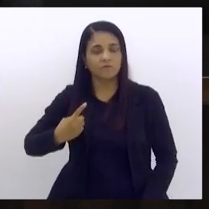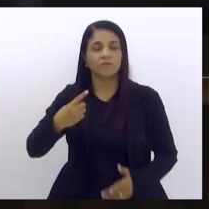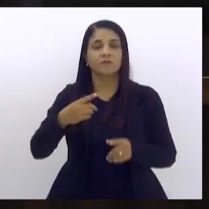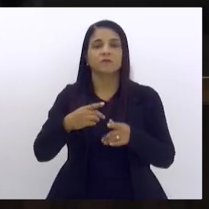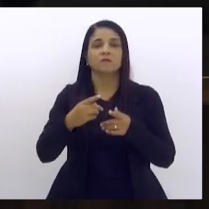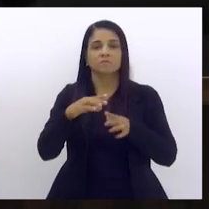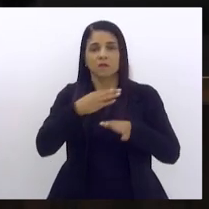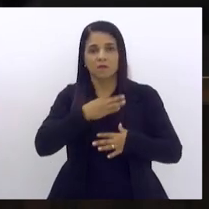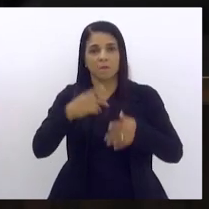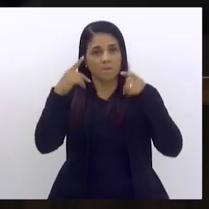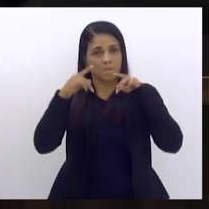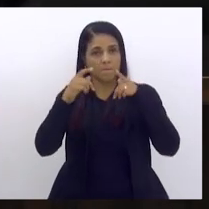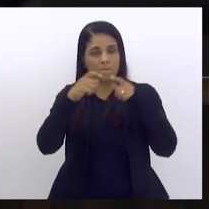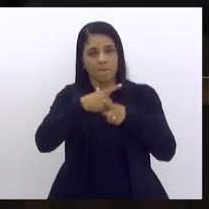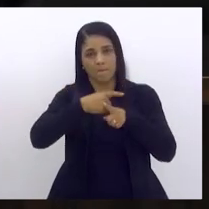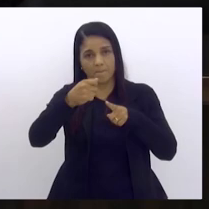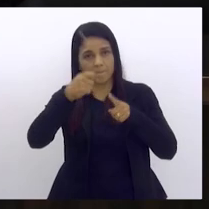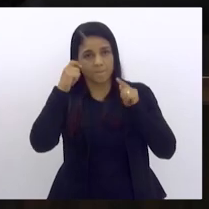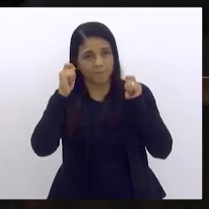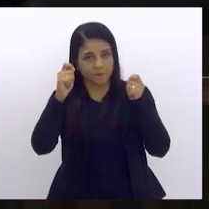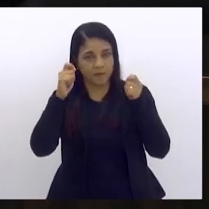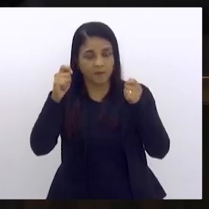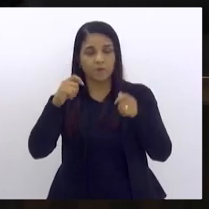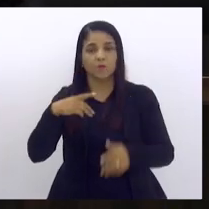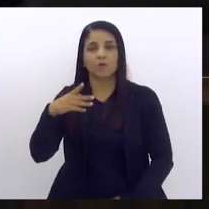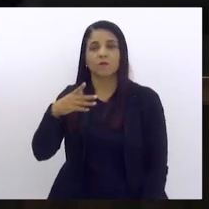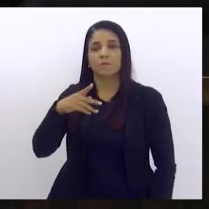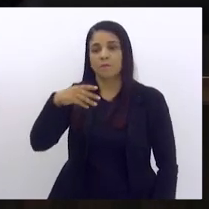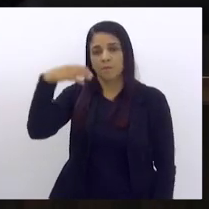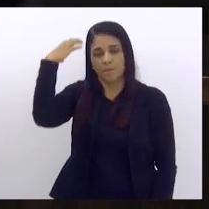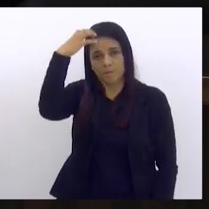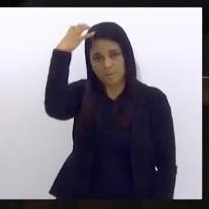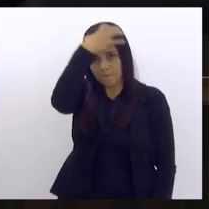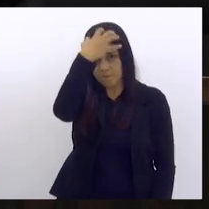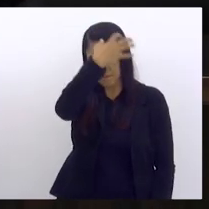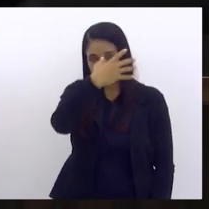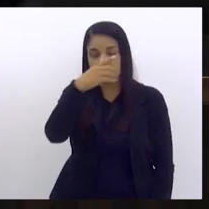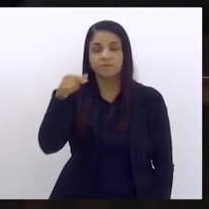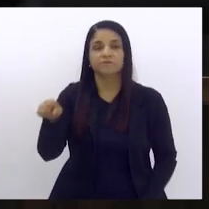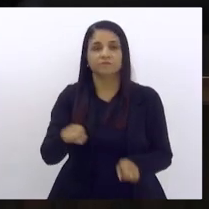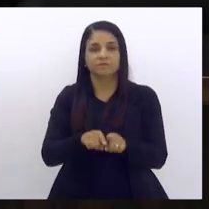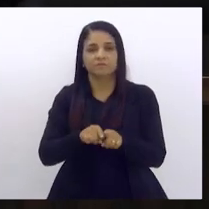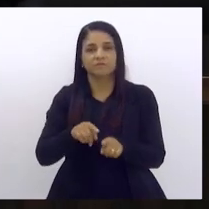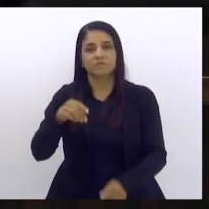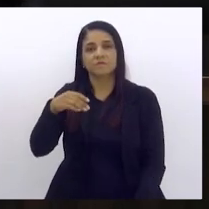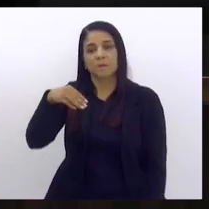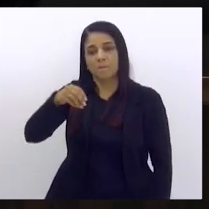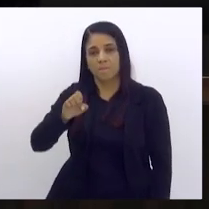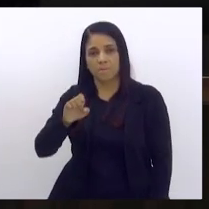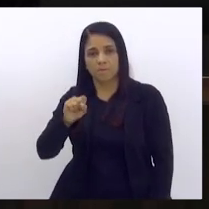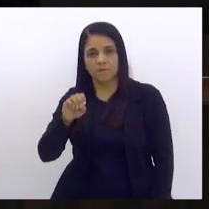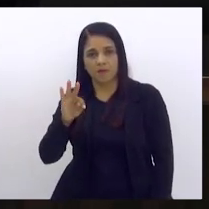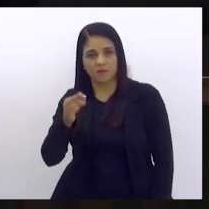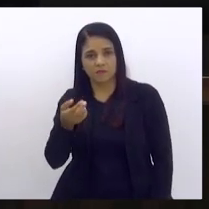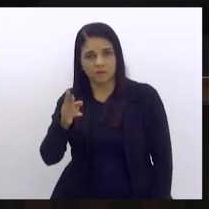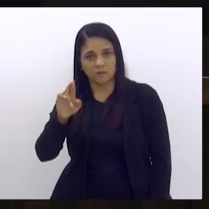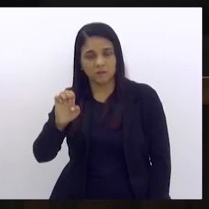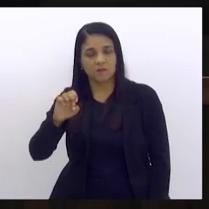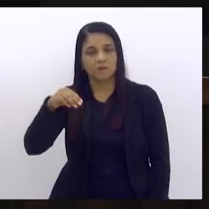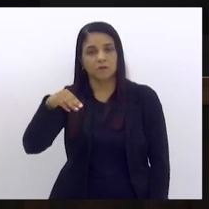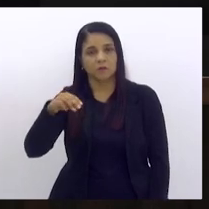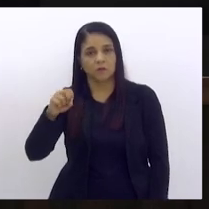Marielle Franco a Claudionor Paulino de Jesus, mestre Nonô. Parecer das comissões da Comissão de Normas